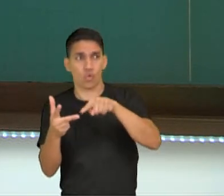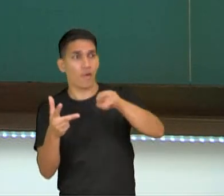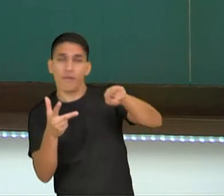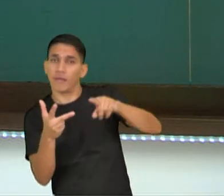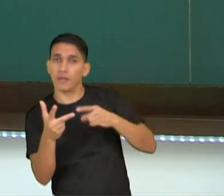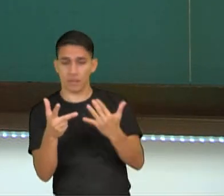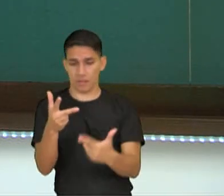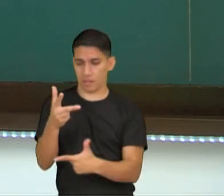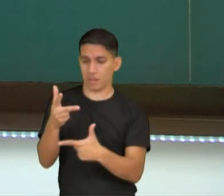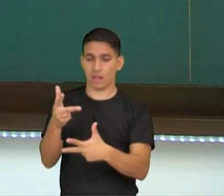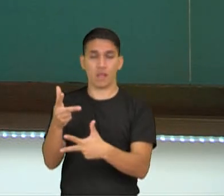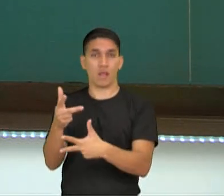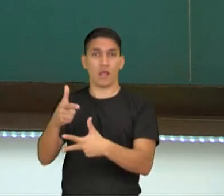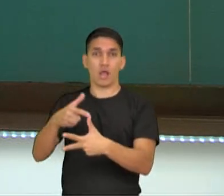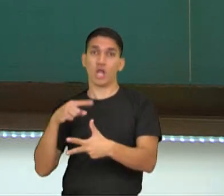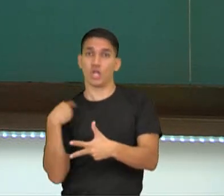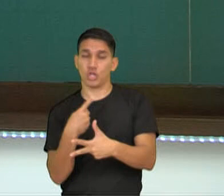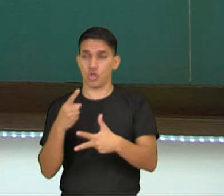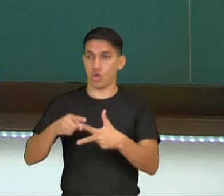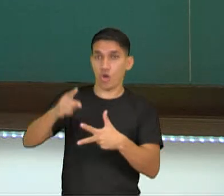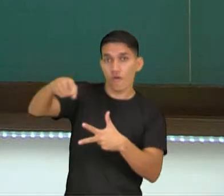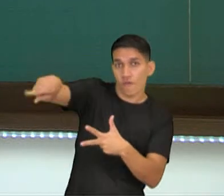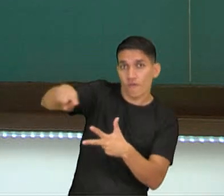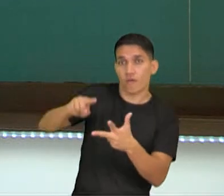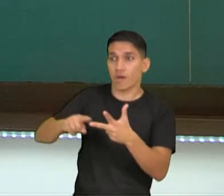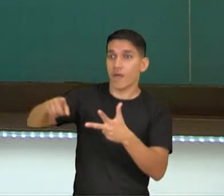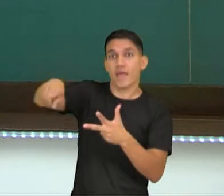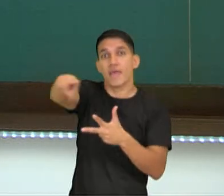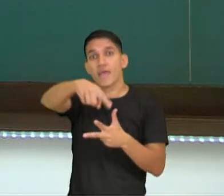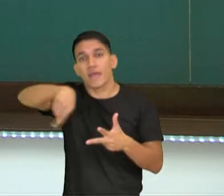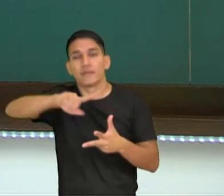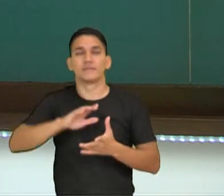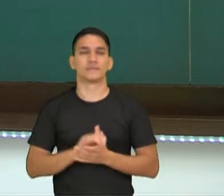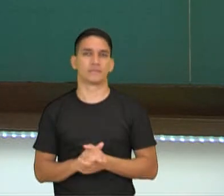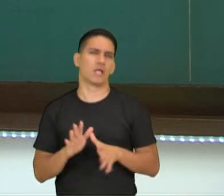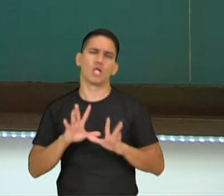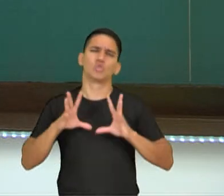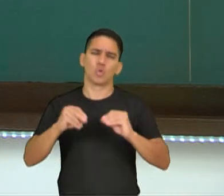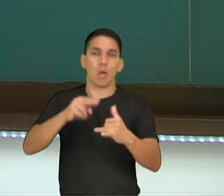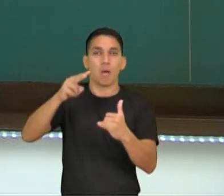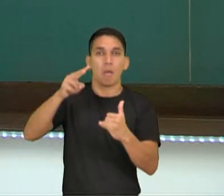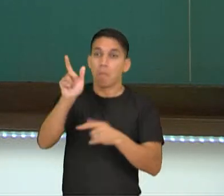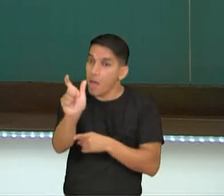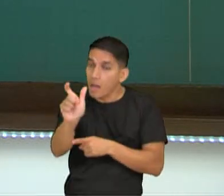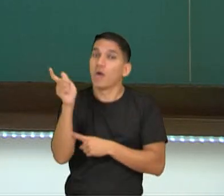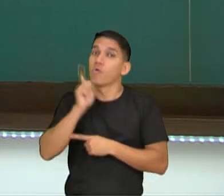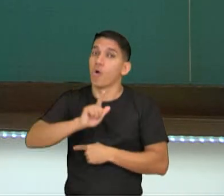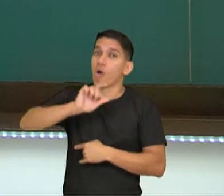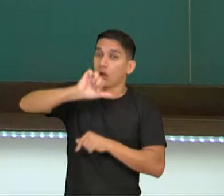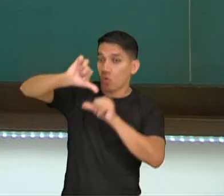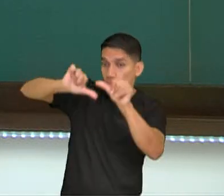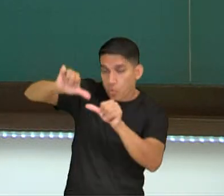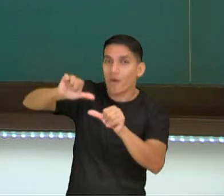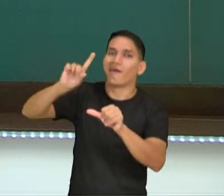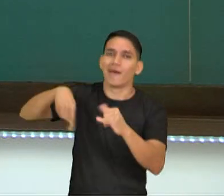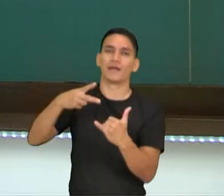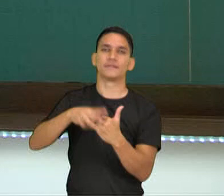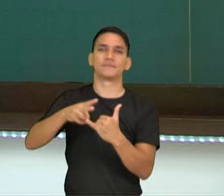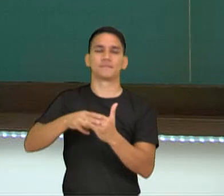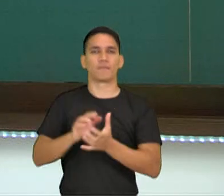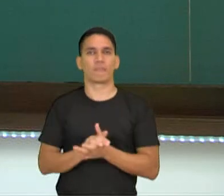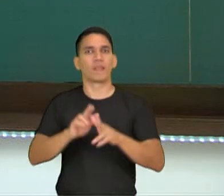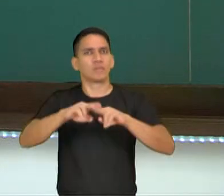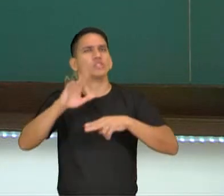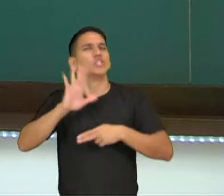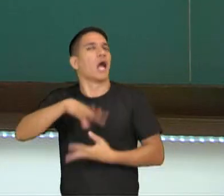Então, todas as palavras que vocês perceberem que dá para conjugar é verbo. A gente pode considerar verbo. Né? Então, de posse